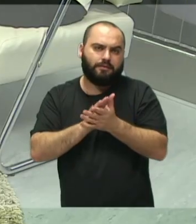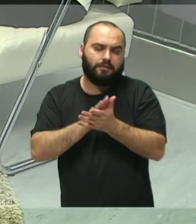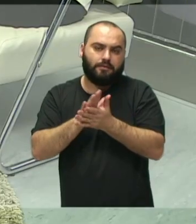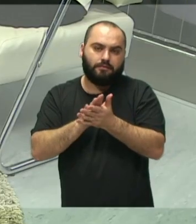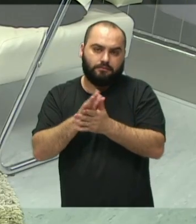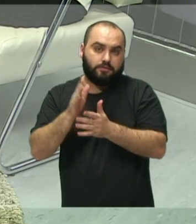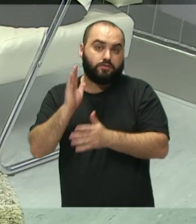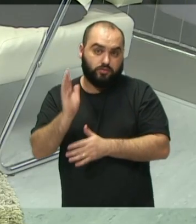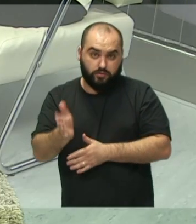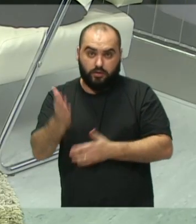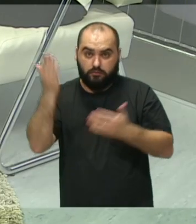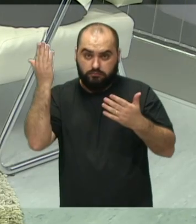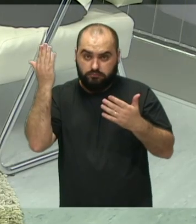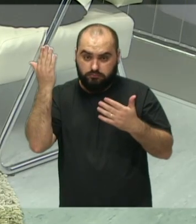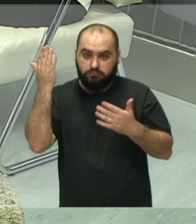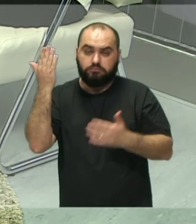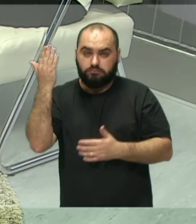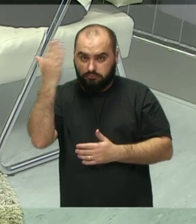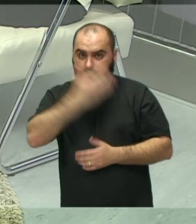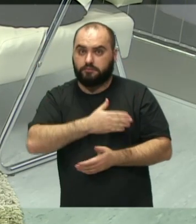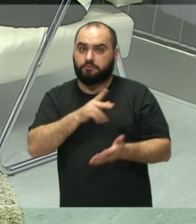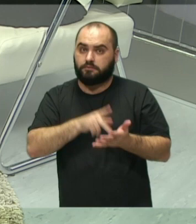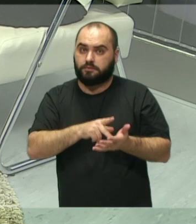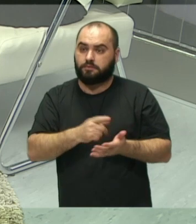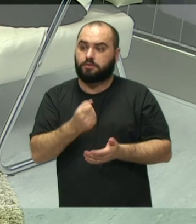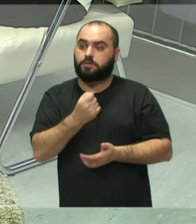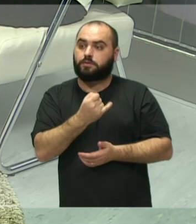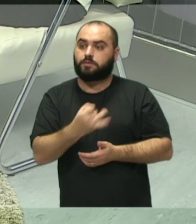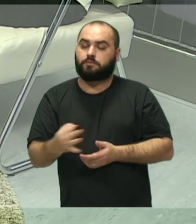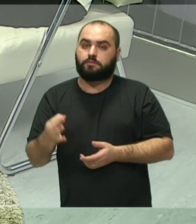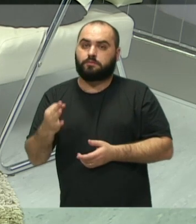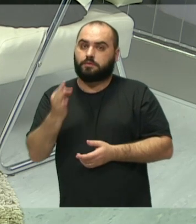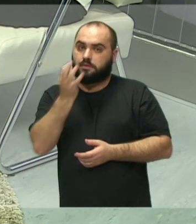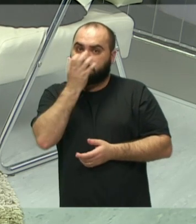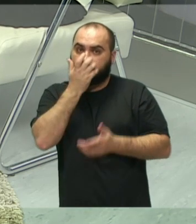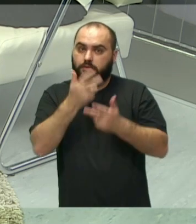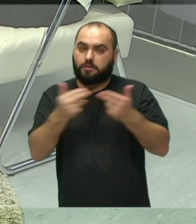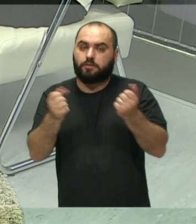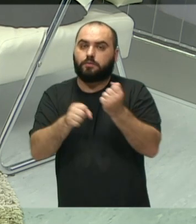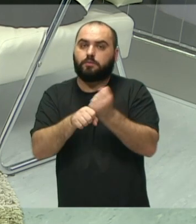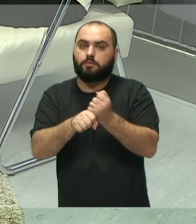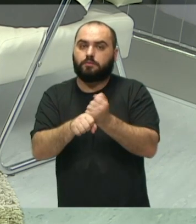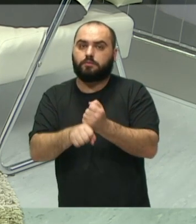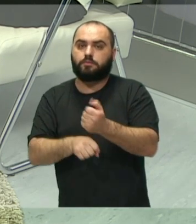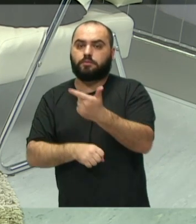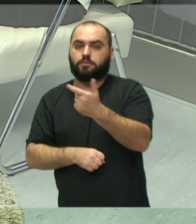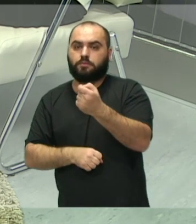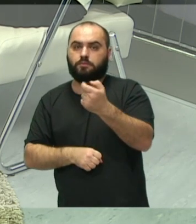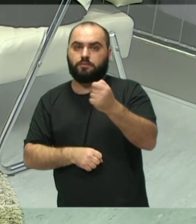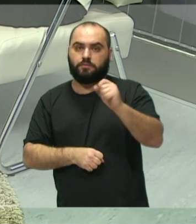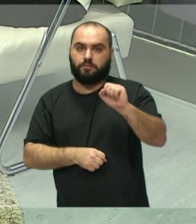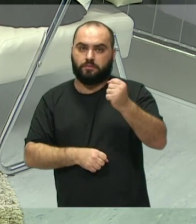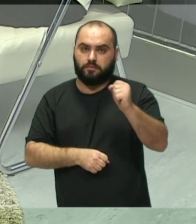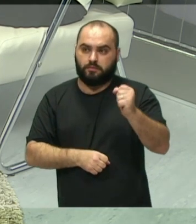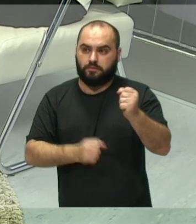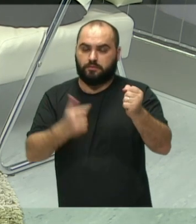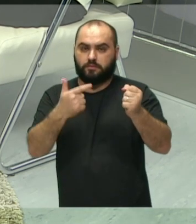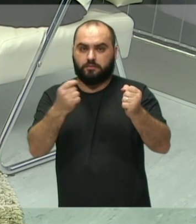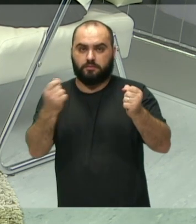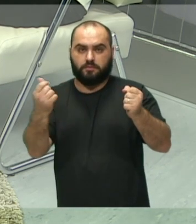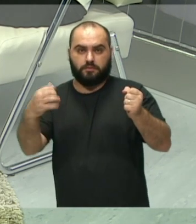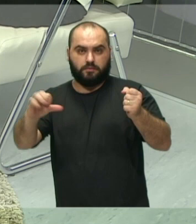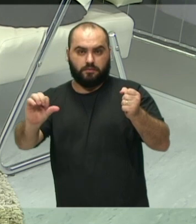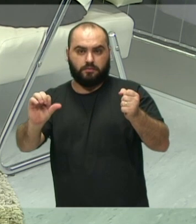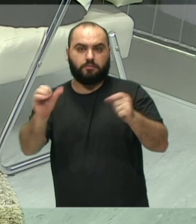é provado já que o menor número de animais na rua que nós tivemos foi em 2008, no ano de 2009 inteiro, após a